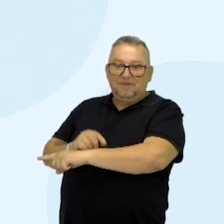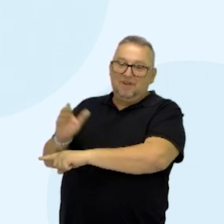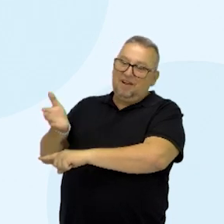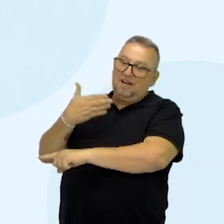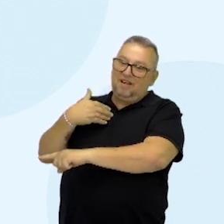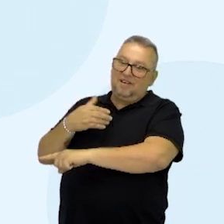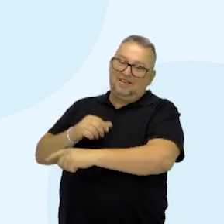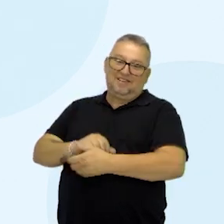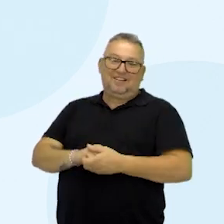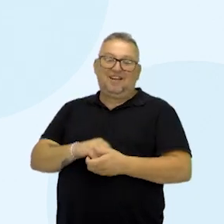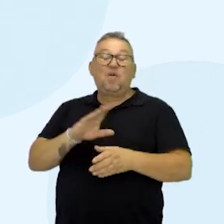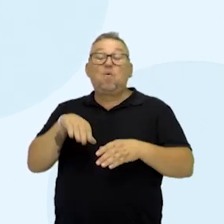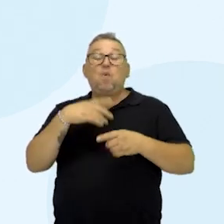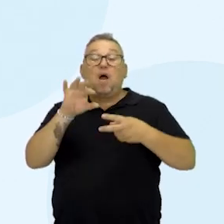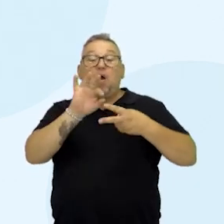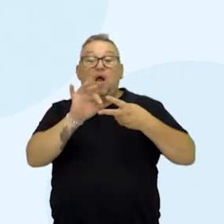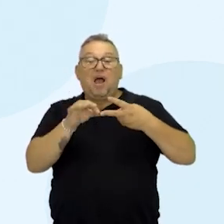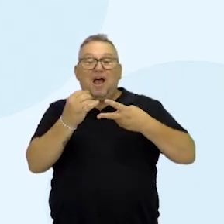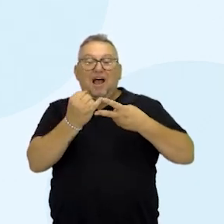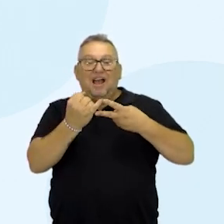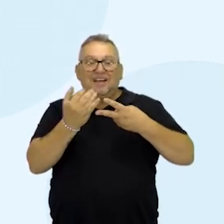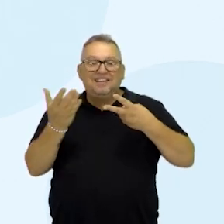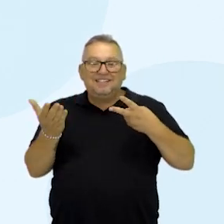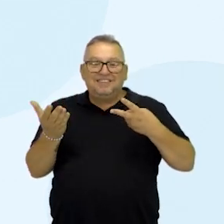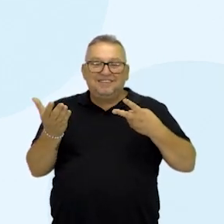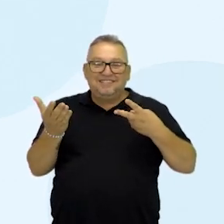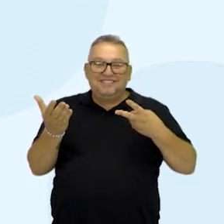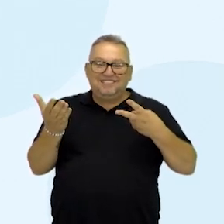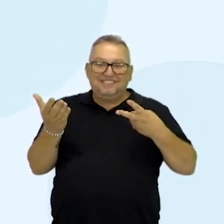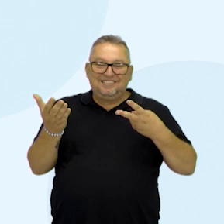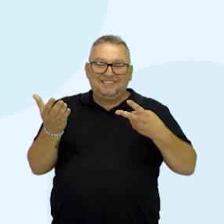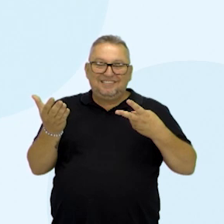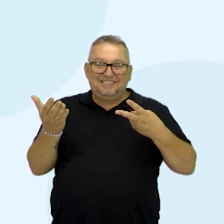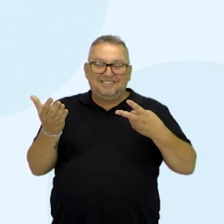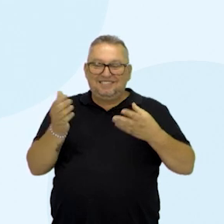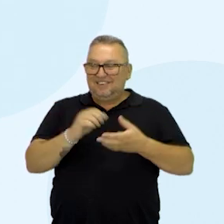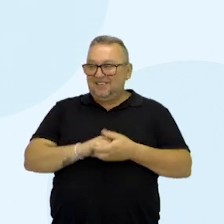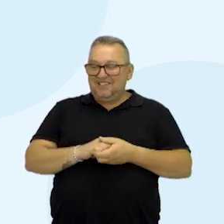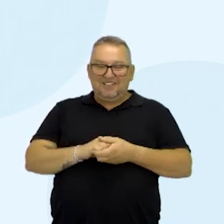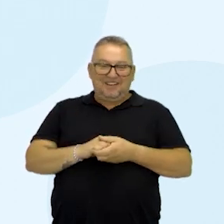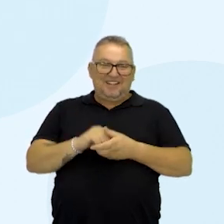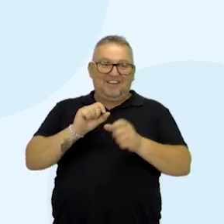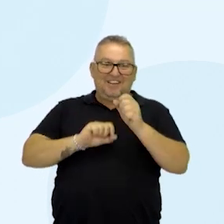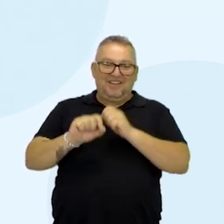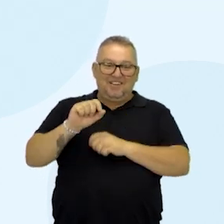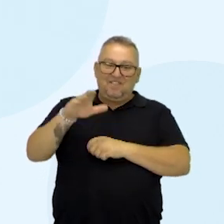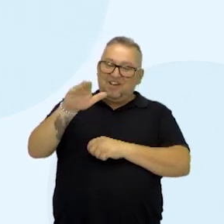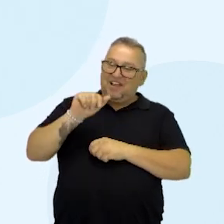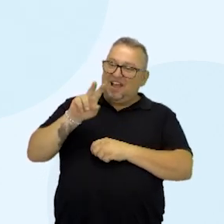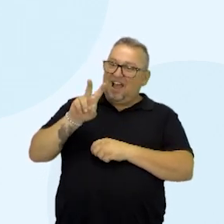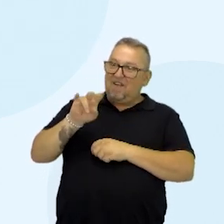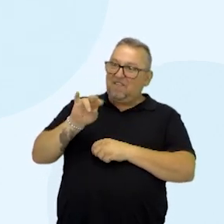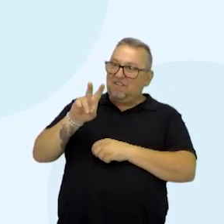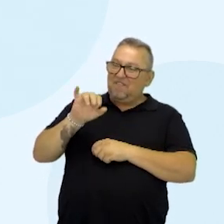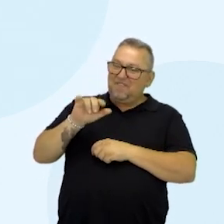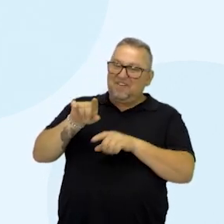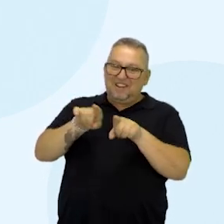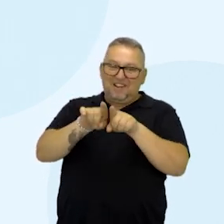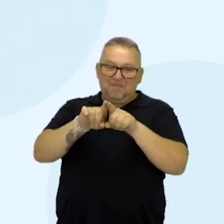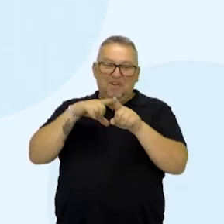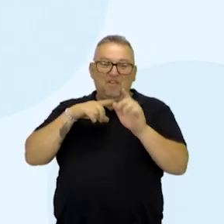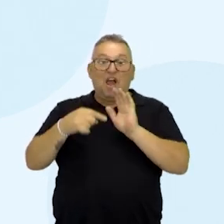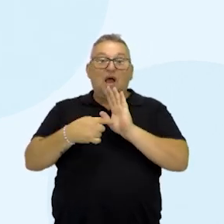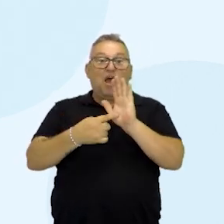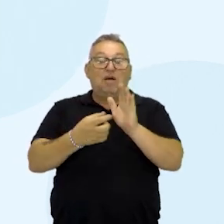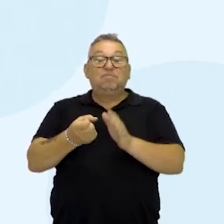vem cá, polígono! Né? Porque é assim que a gente chama, né? Se eu quiser chamar a Vivi, eu ia chamar vem cá, Vivi. Né? Pra mim Como já é que apareceu chama?